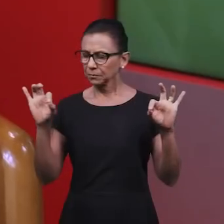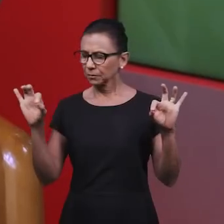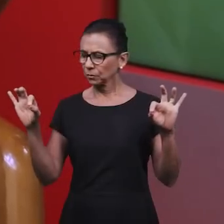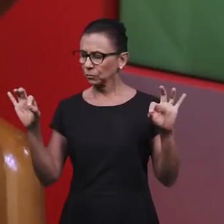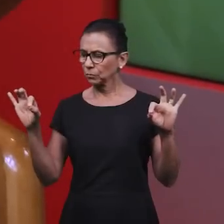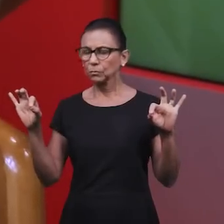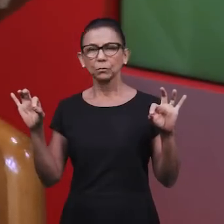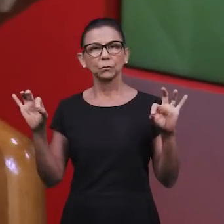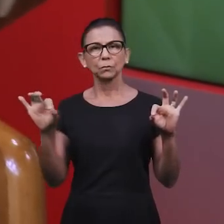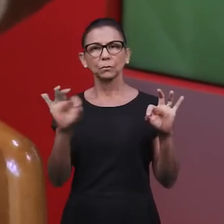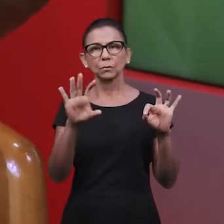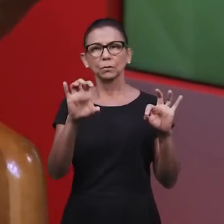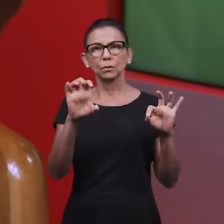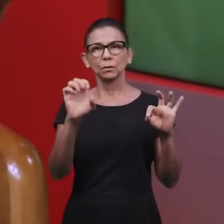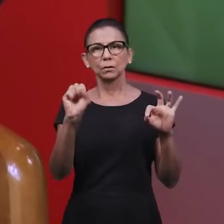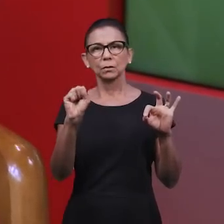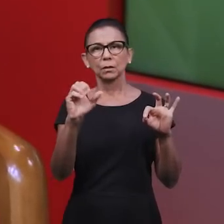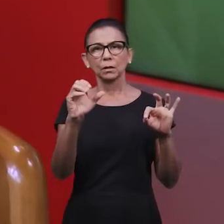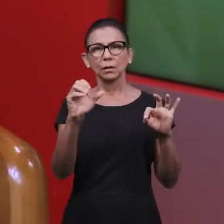escarlata,